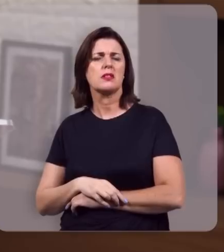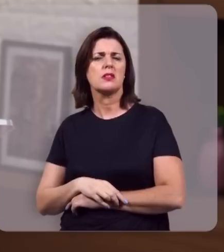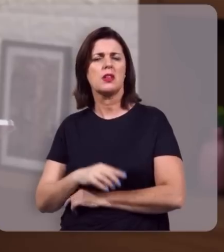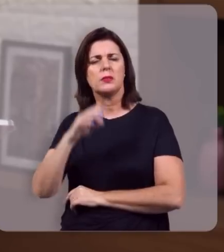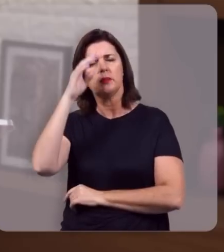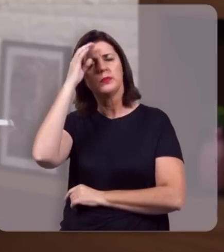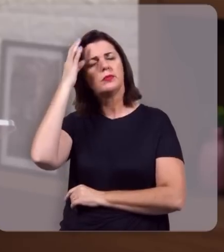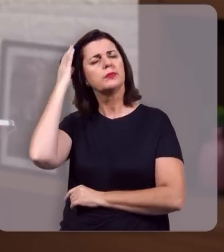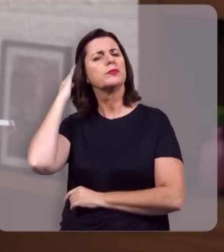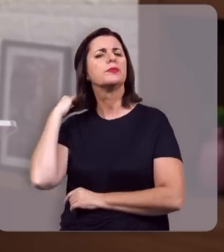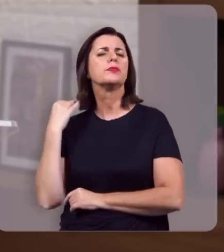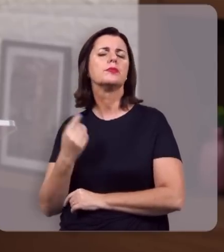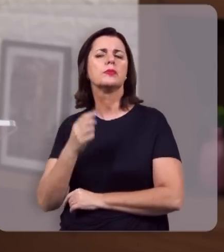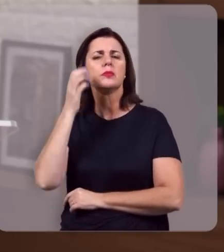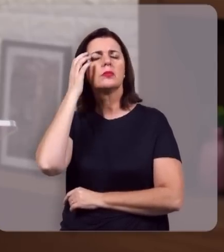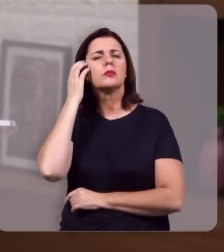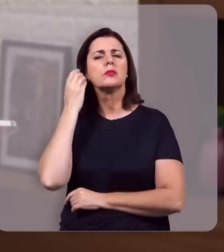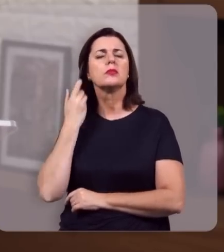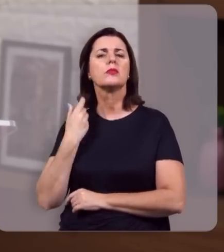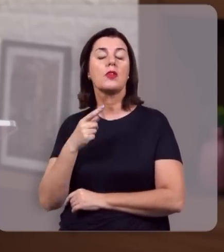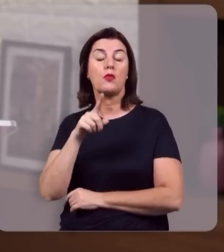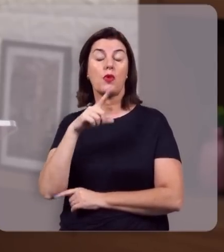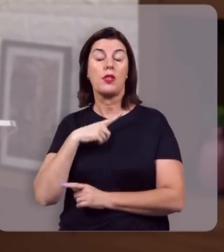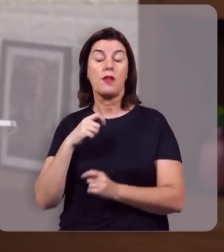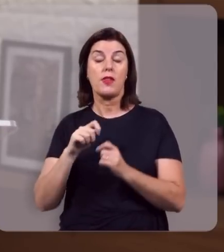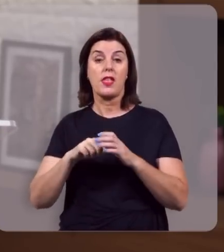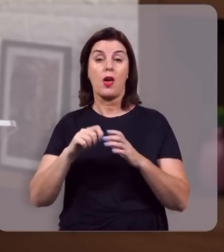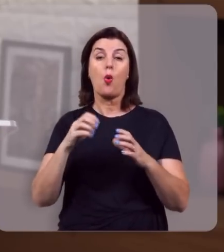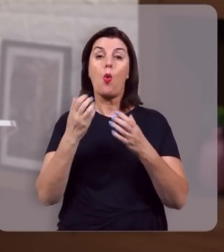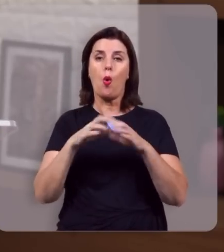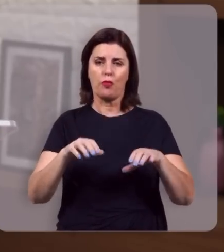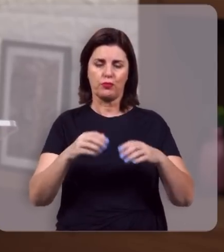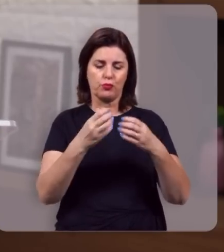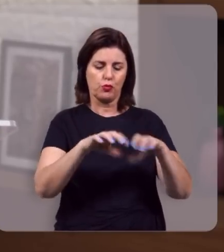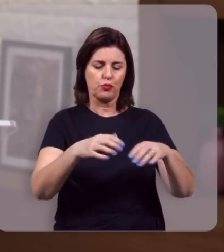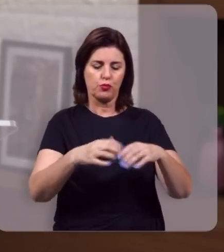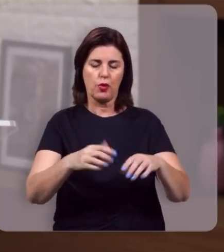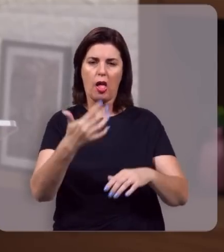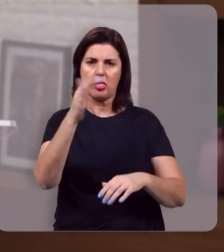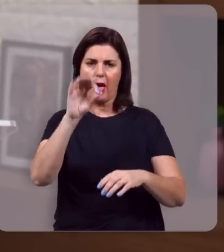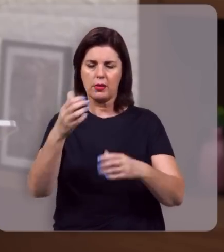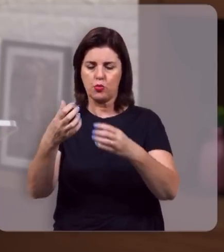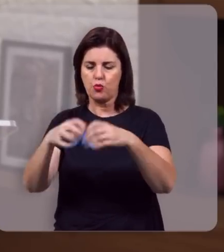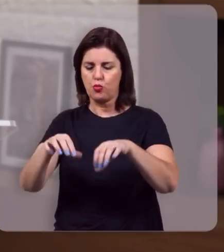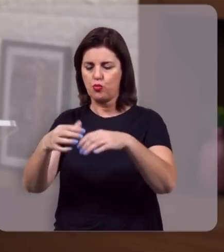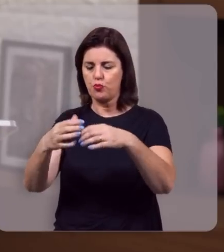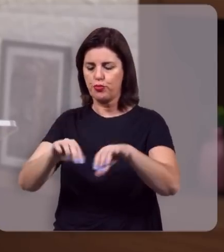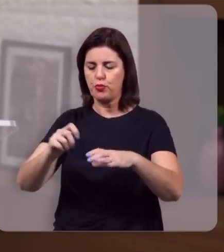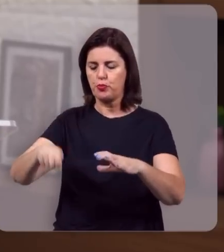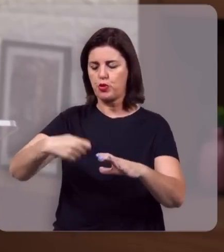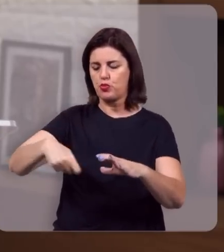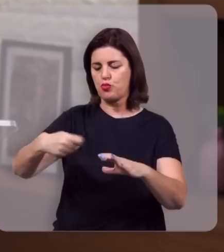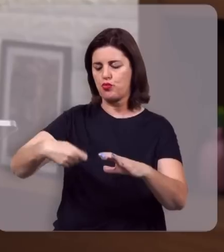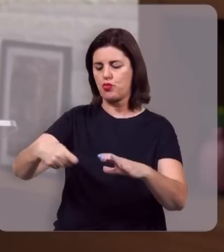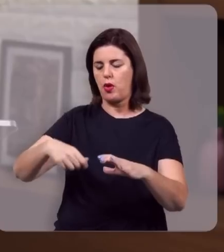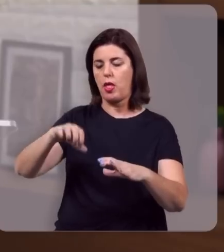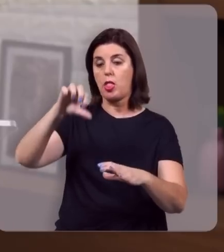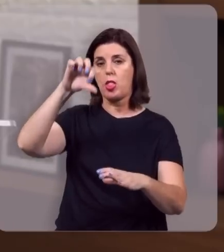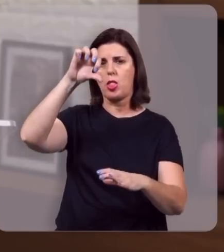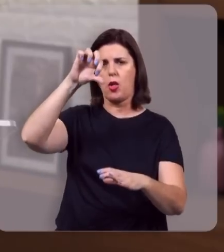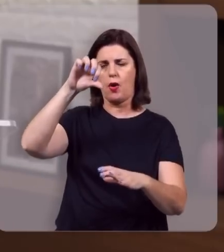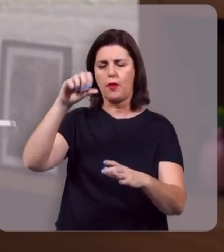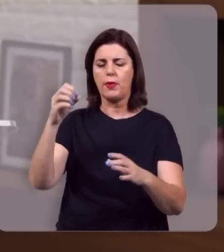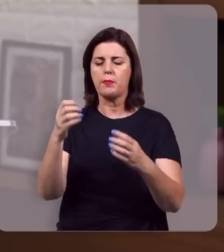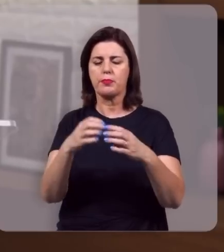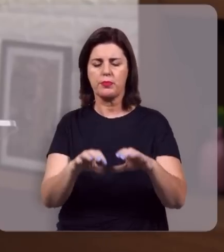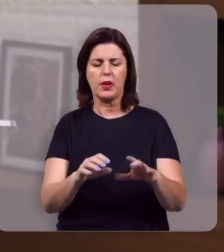se você fizesse um grande omelete para a família, pegando 10 ovos na geladeira, e ao quebrar os 9